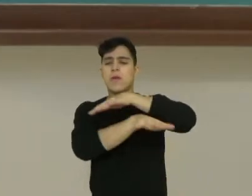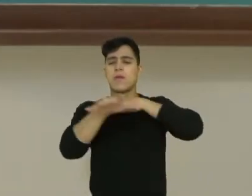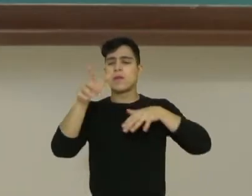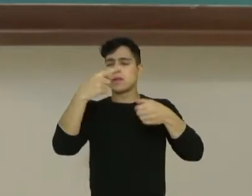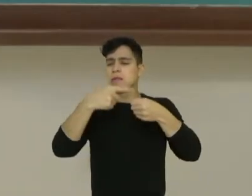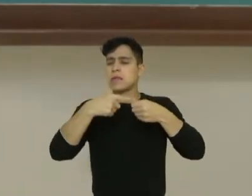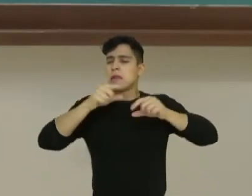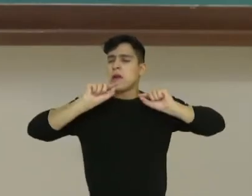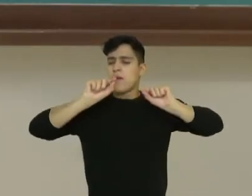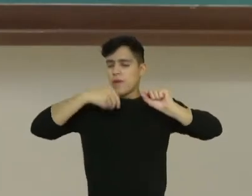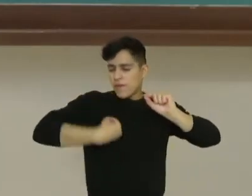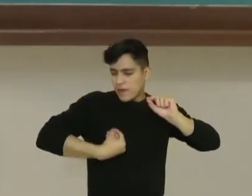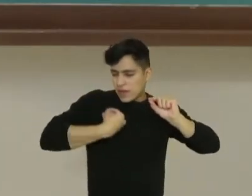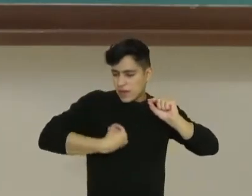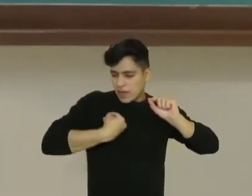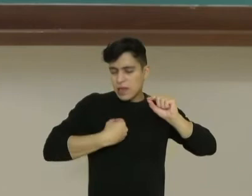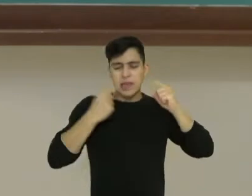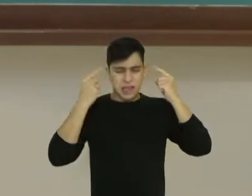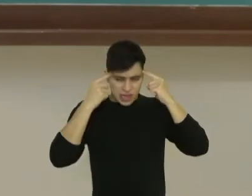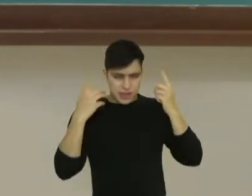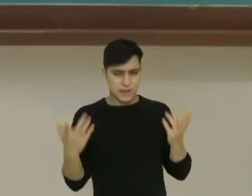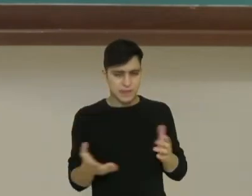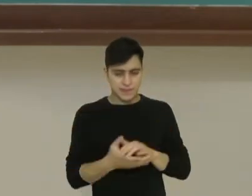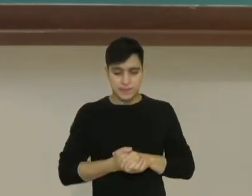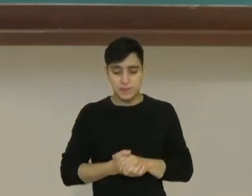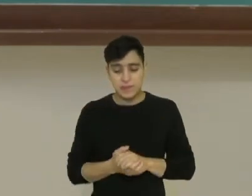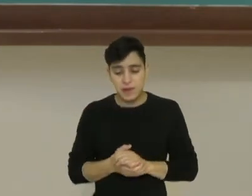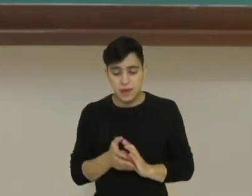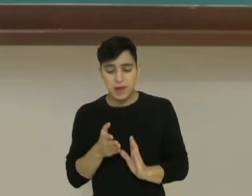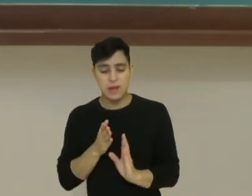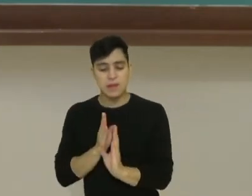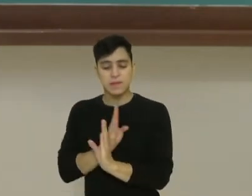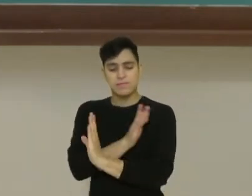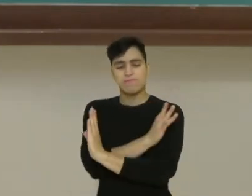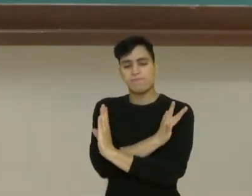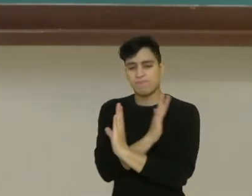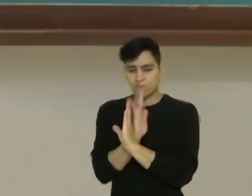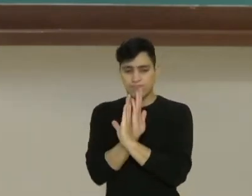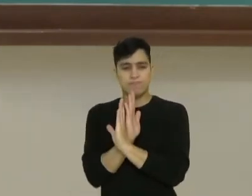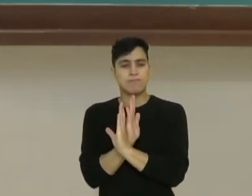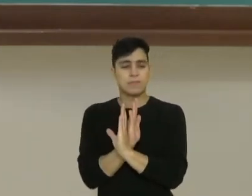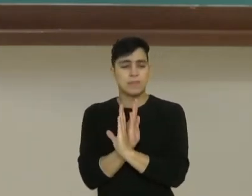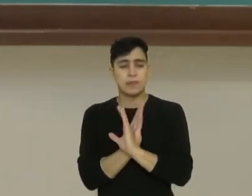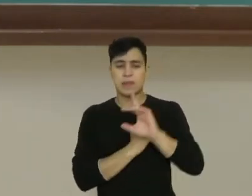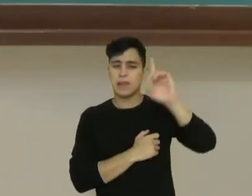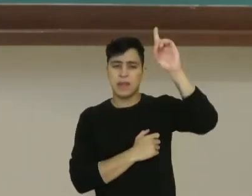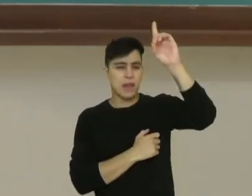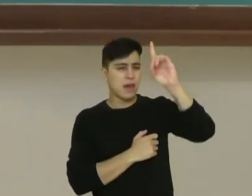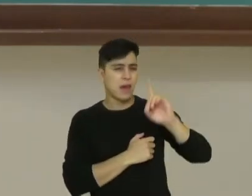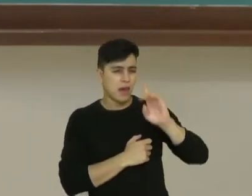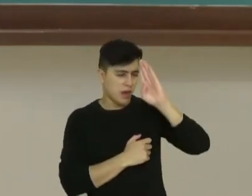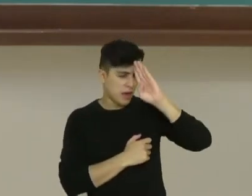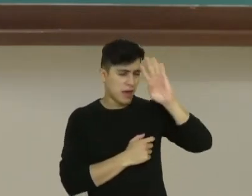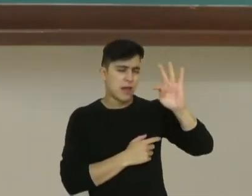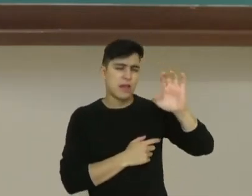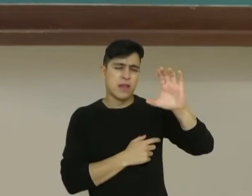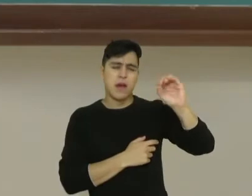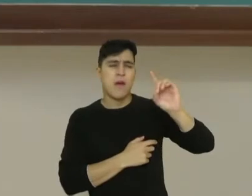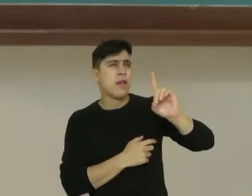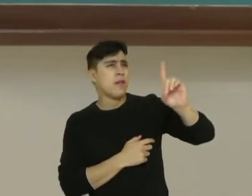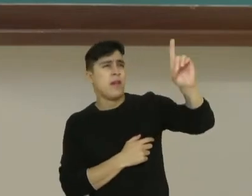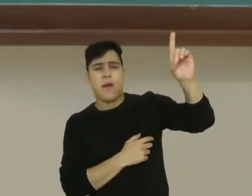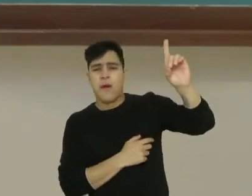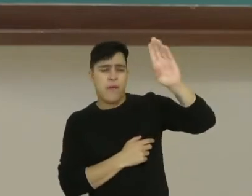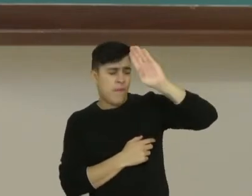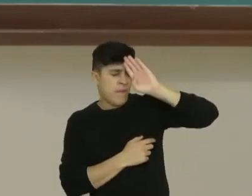até aqui, o que imperava? O teocentrismo. Então Deus era o centro de tudo. Então as pessoas viviam em função